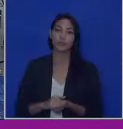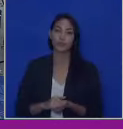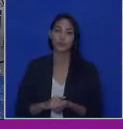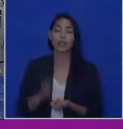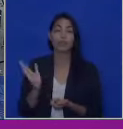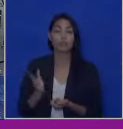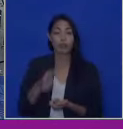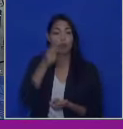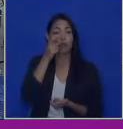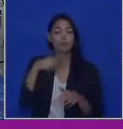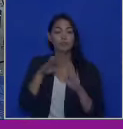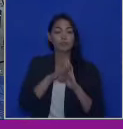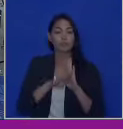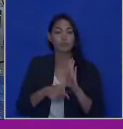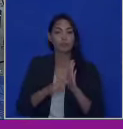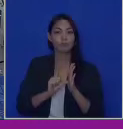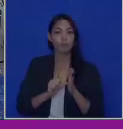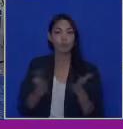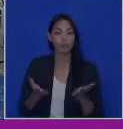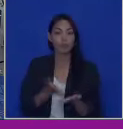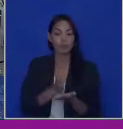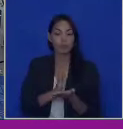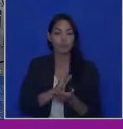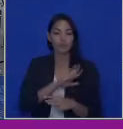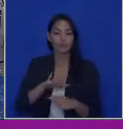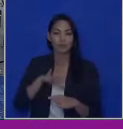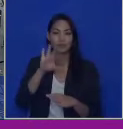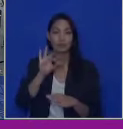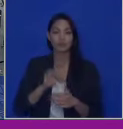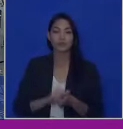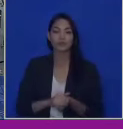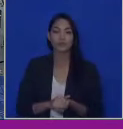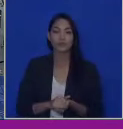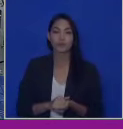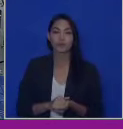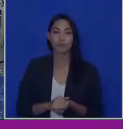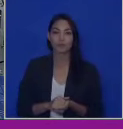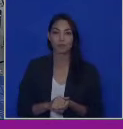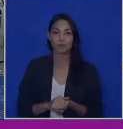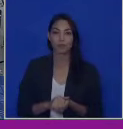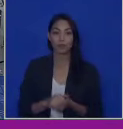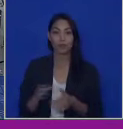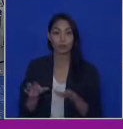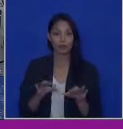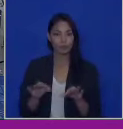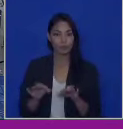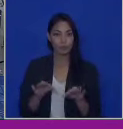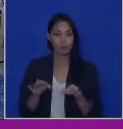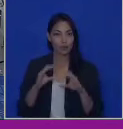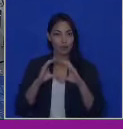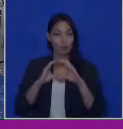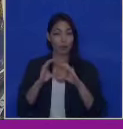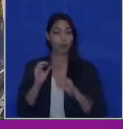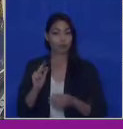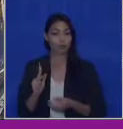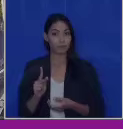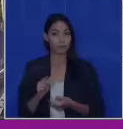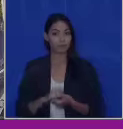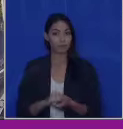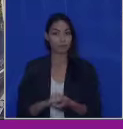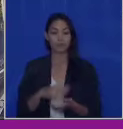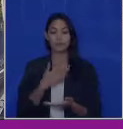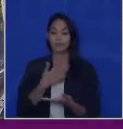aqui os nossos procedimentos prévios e agora também vão validar o sorteio. Então vamos começar. Tá tudo pronto, bolas